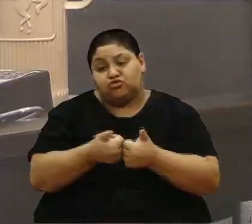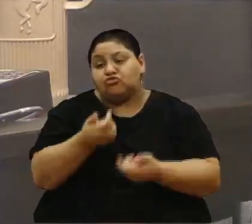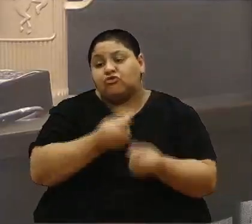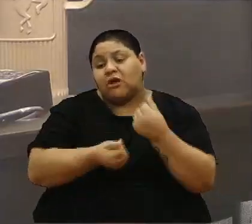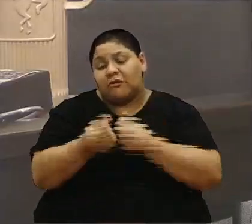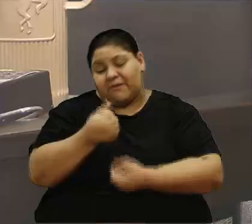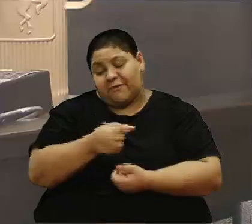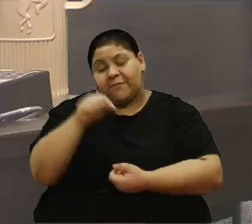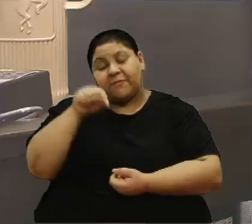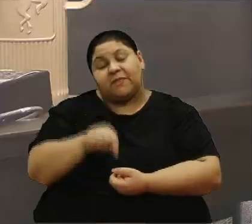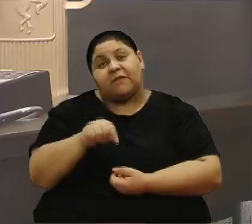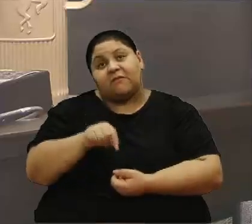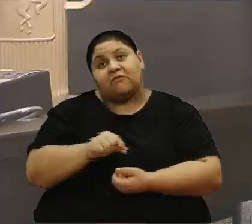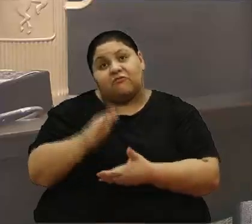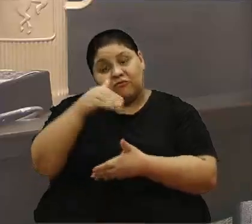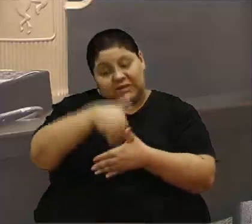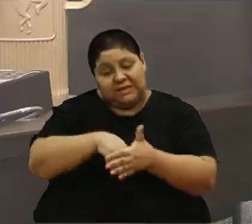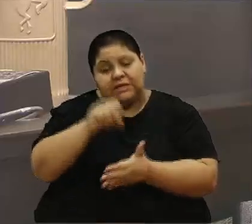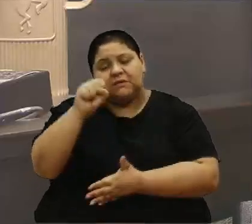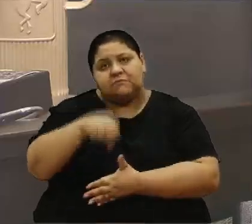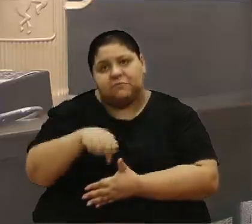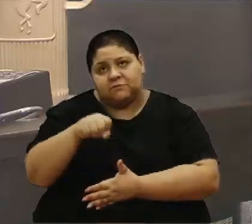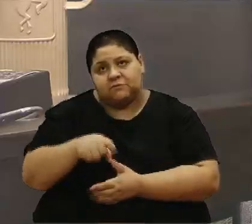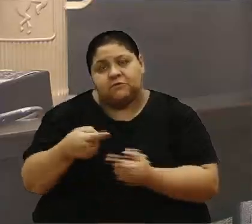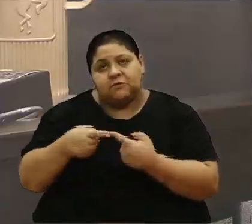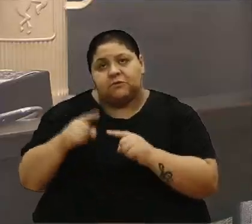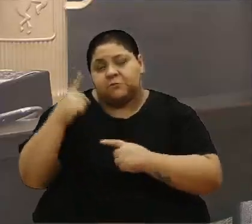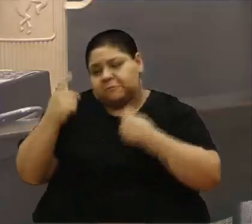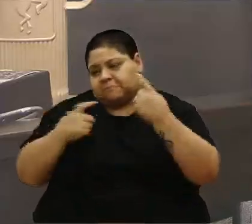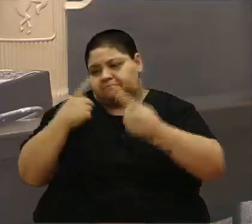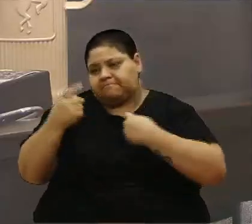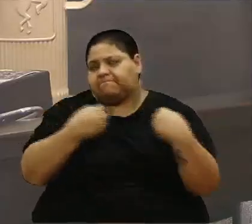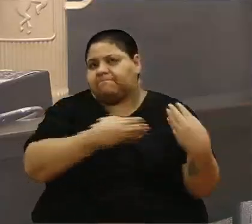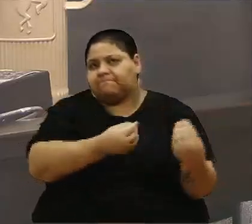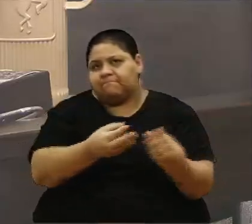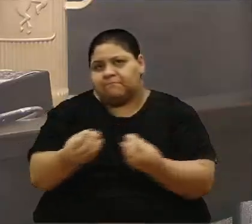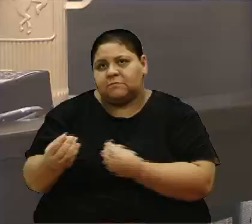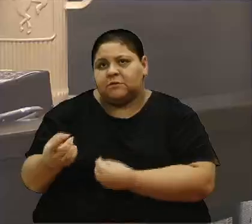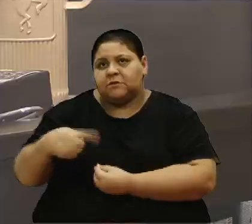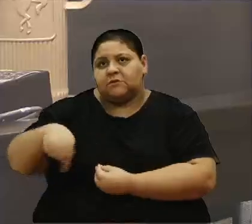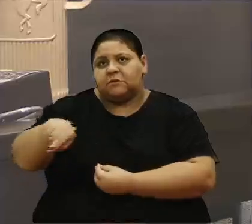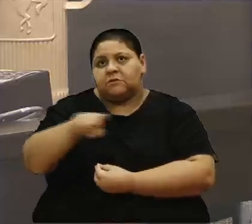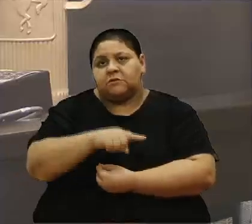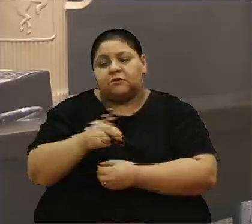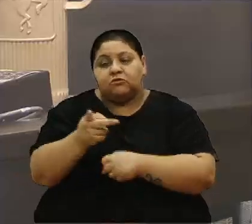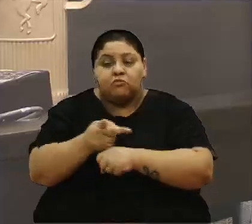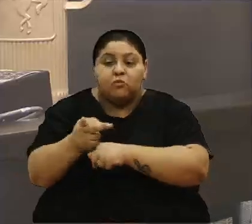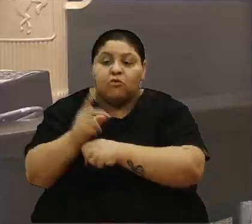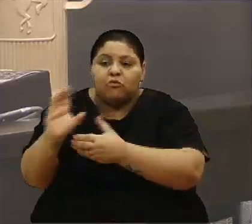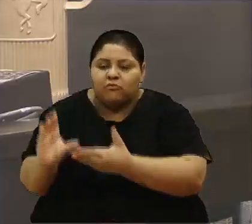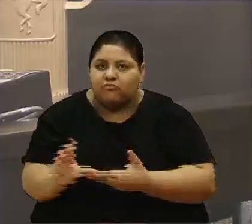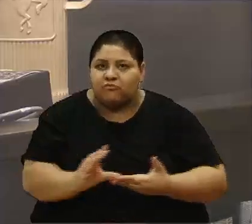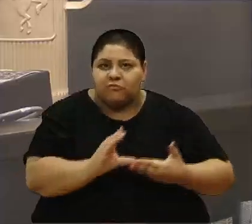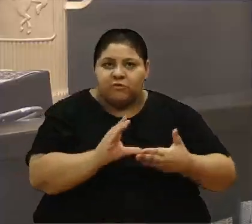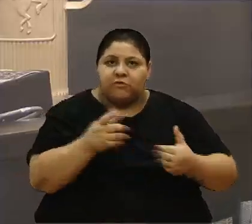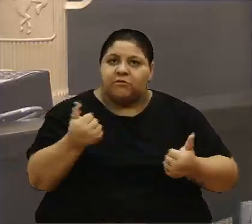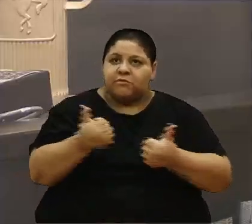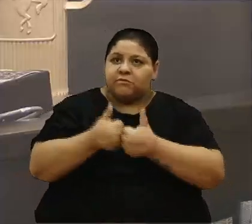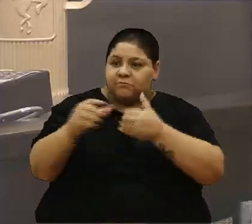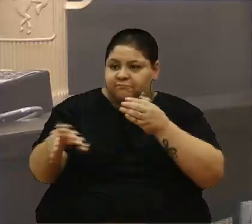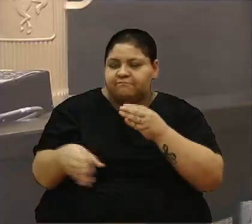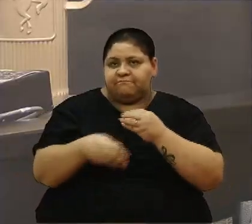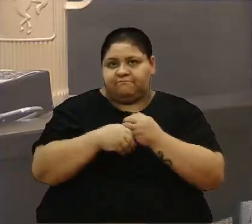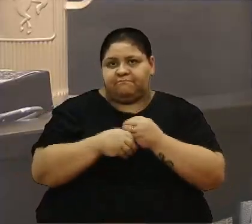Então aqui eu quero dizer que vou votar favorável, mas nos preocupa muito a questão de a gente estar em busca de recursos através de